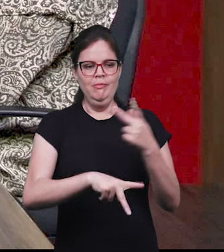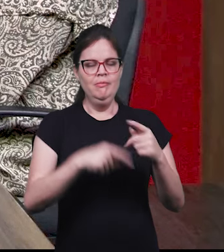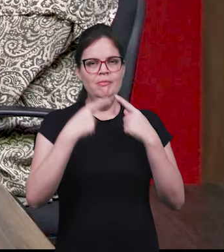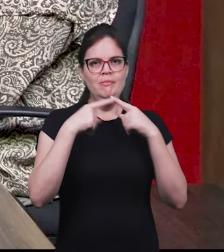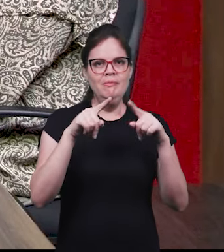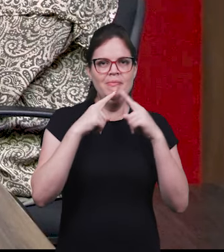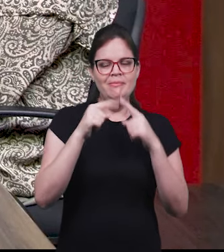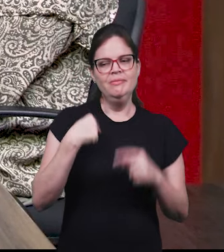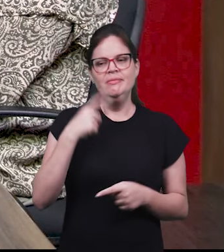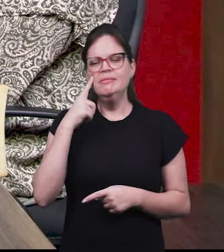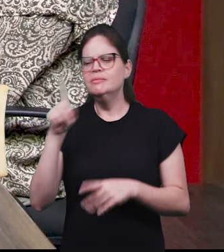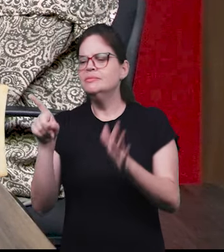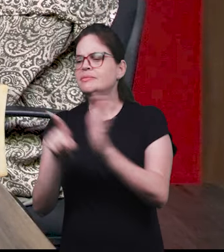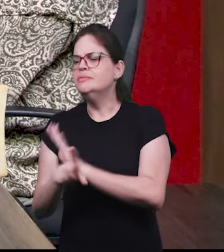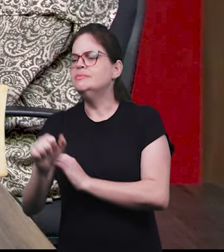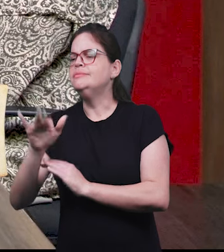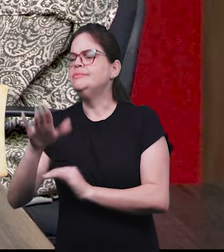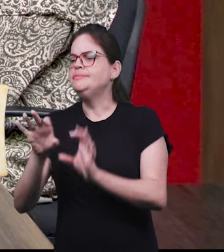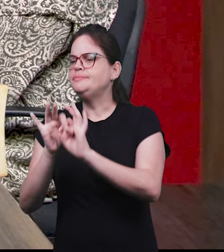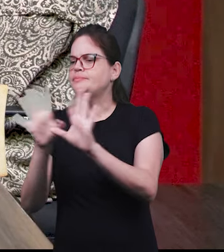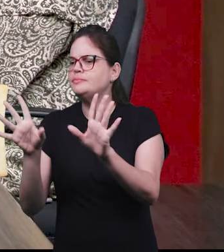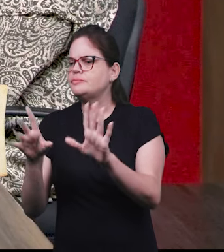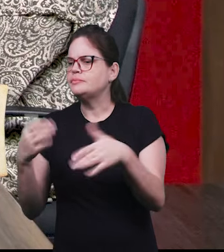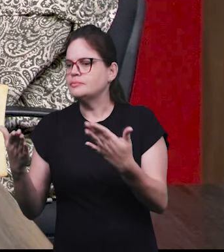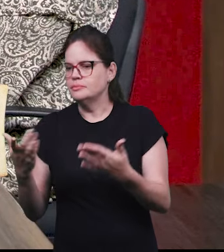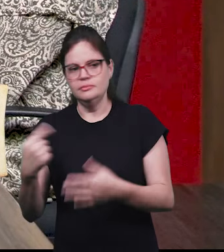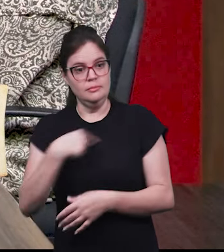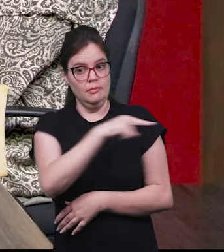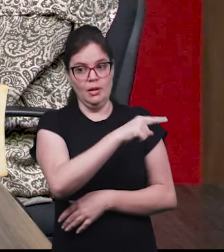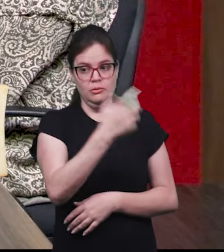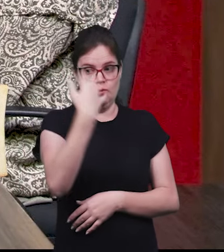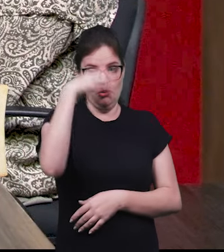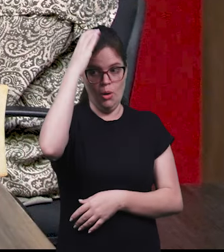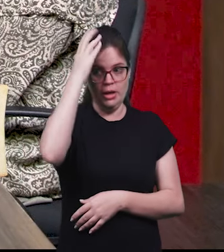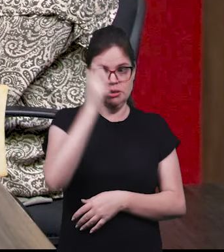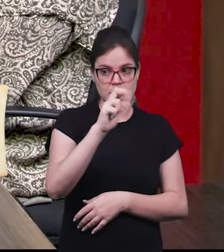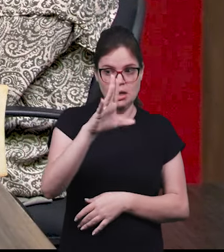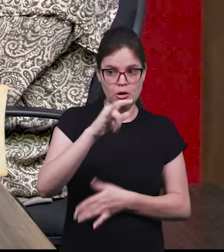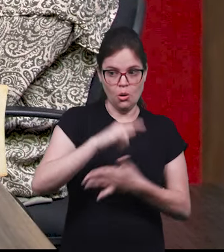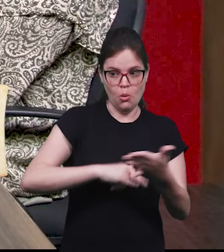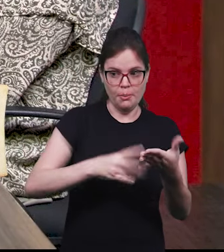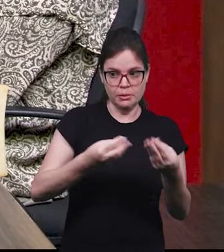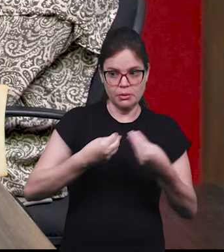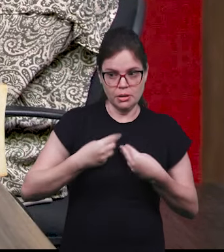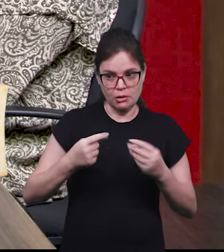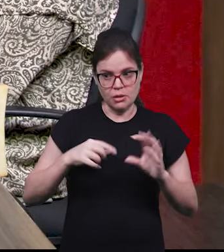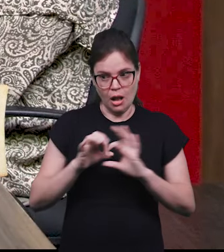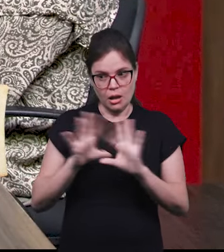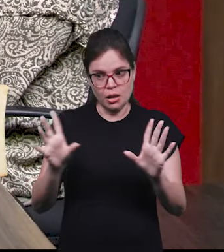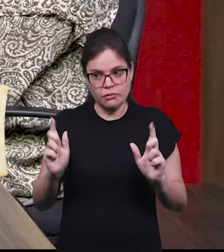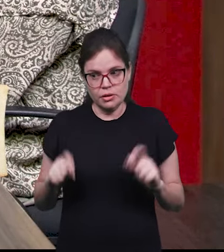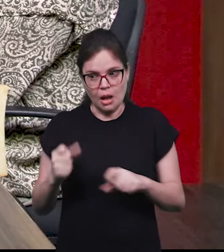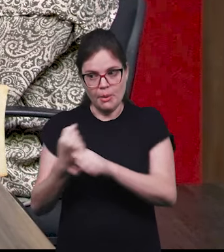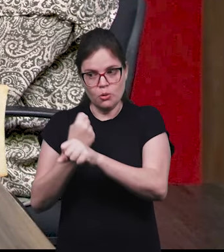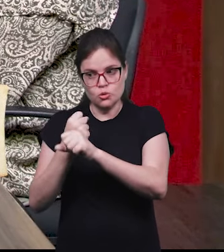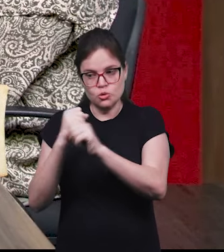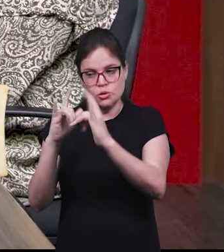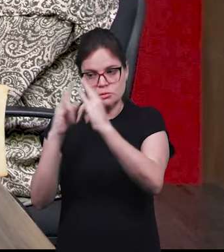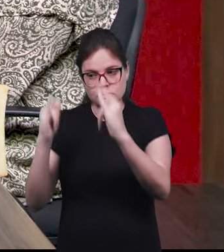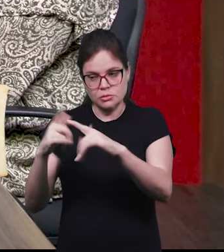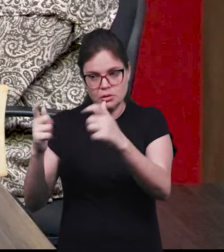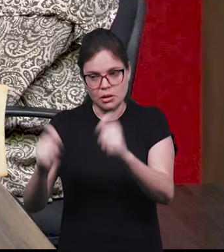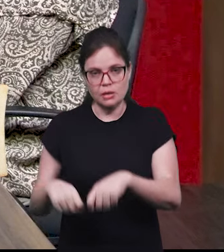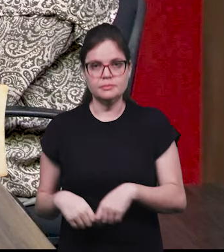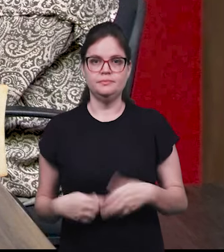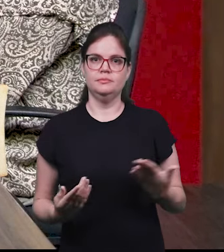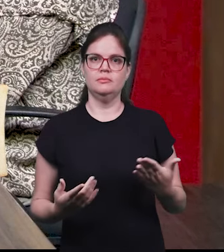o governador Tatenai vai lá perguntar quem deu ordem, disse, não, foi o rei Ciro. E Dario, que era